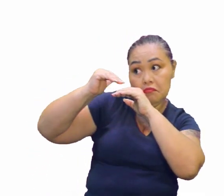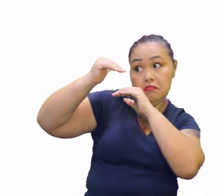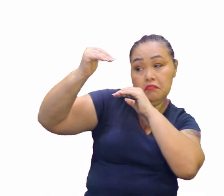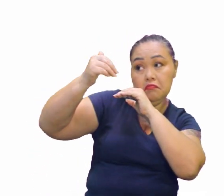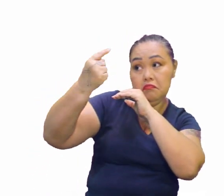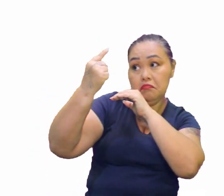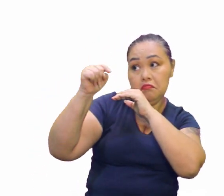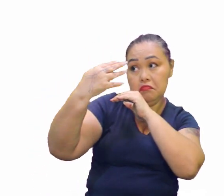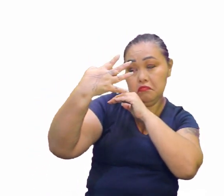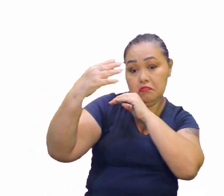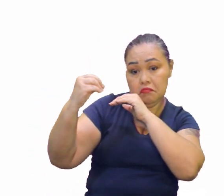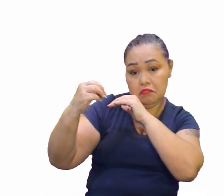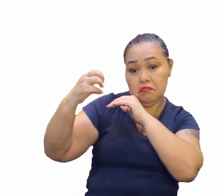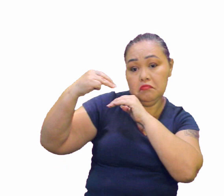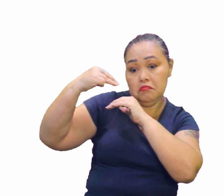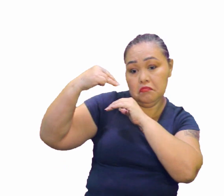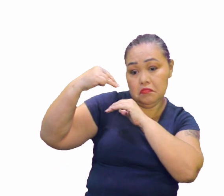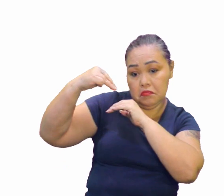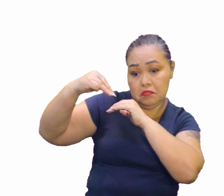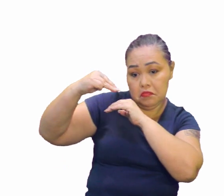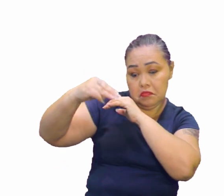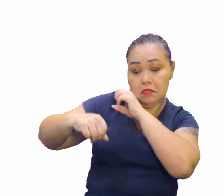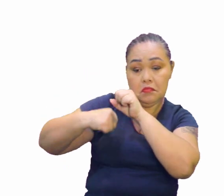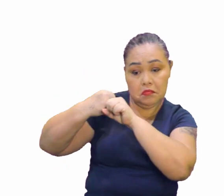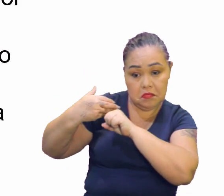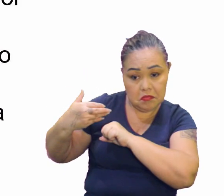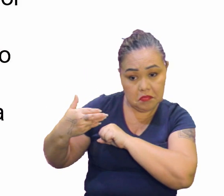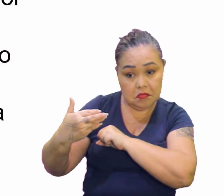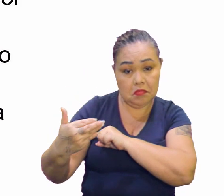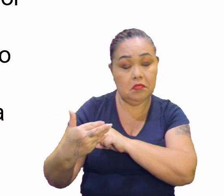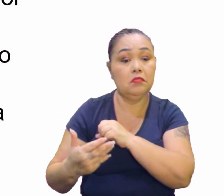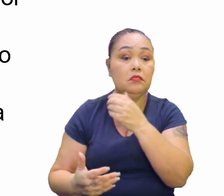supera os 1.400 milímetros anuais.